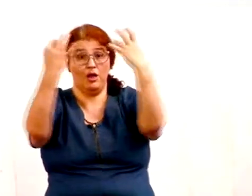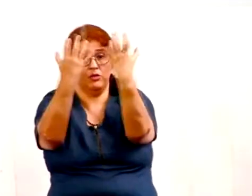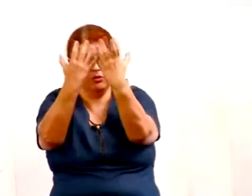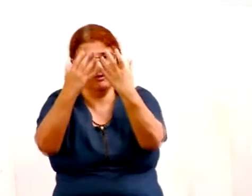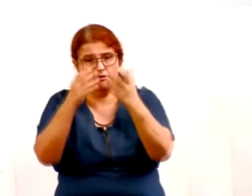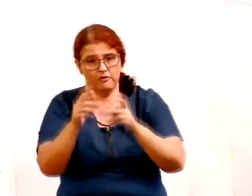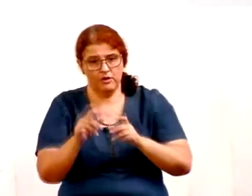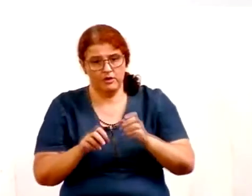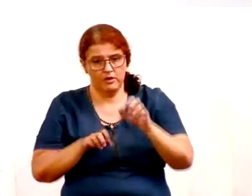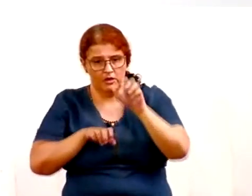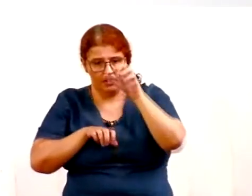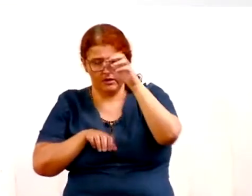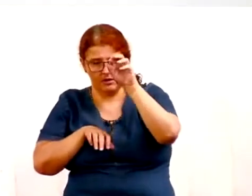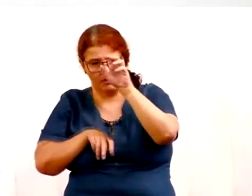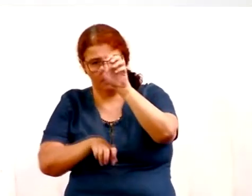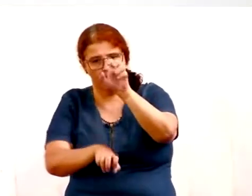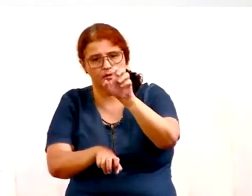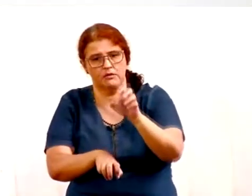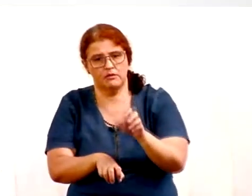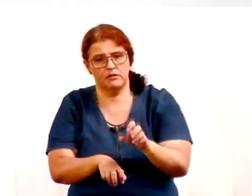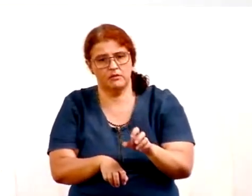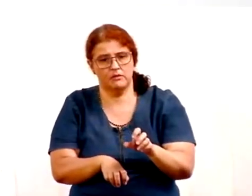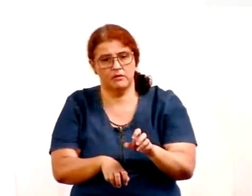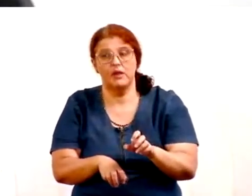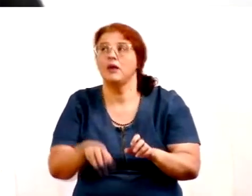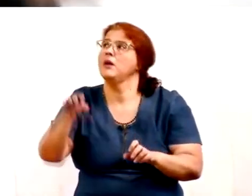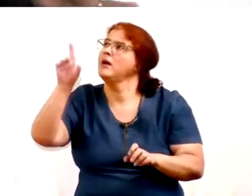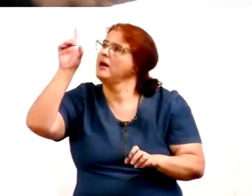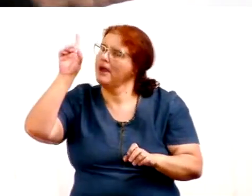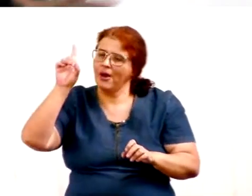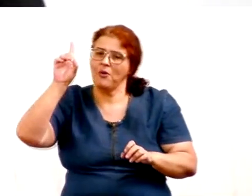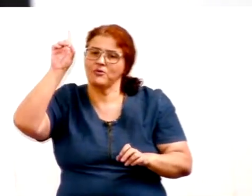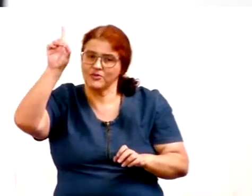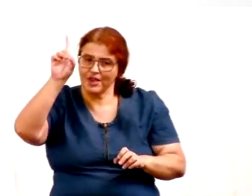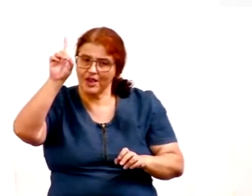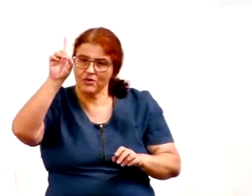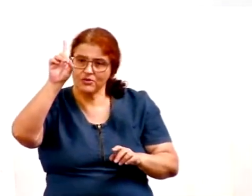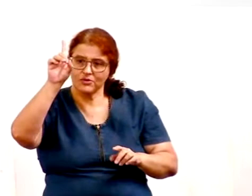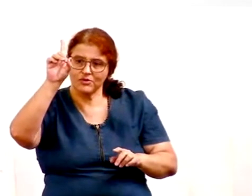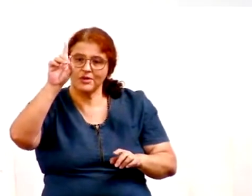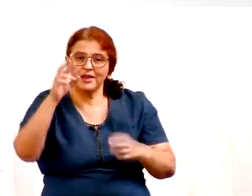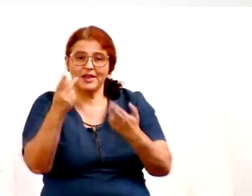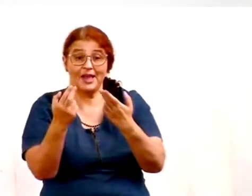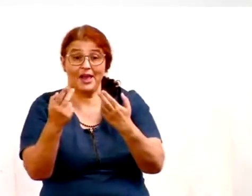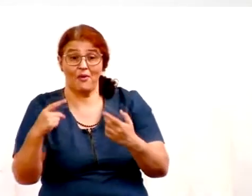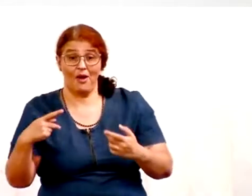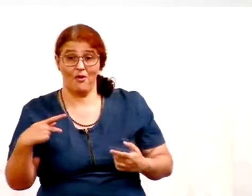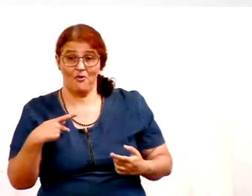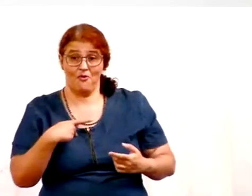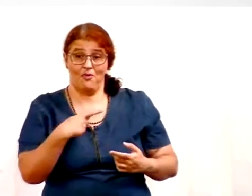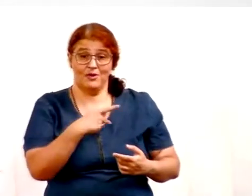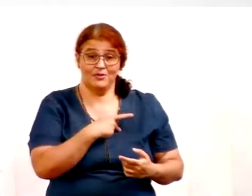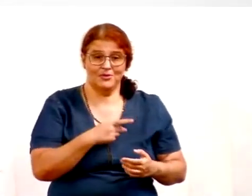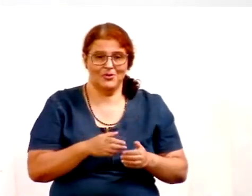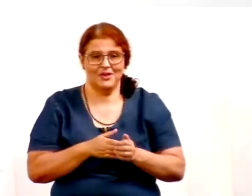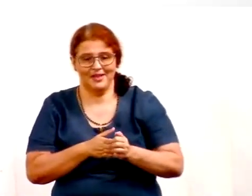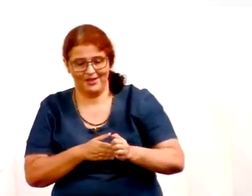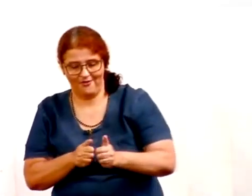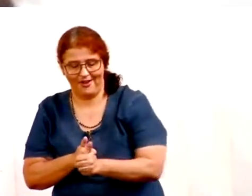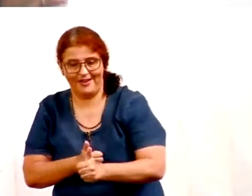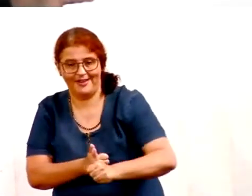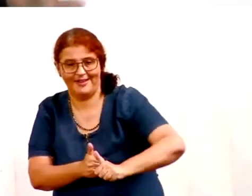Ele é o bom pastor que guia o seu povo do Egito para a terra prometida,